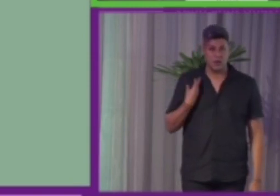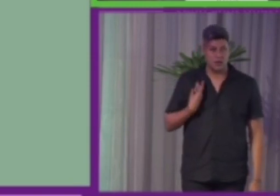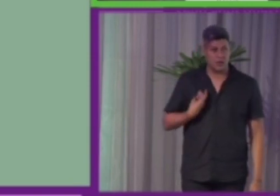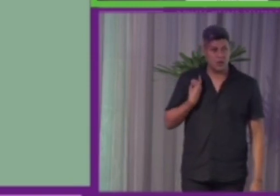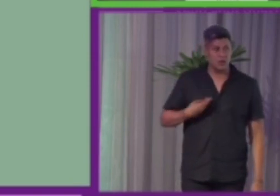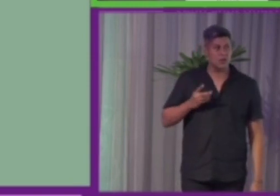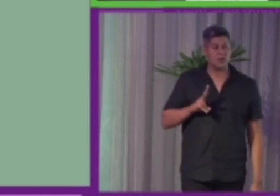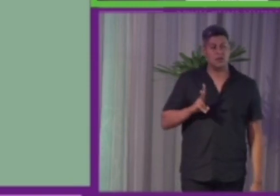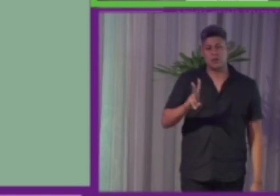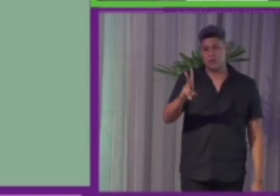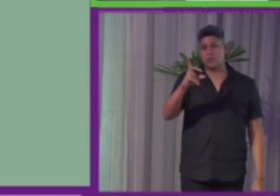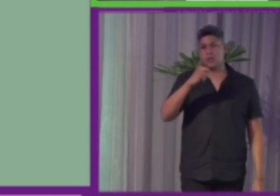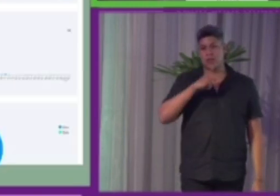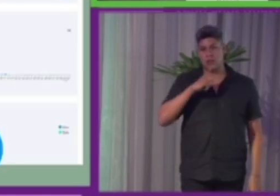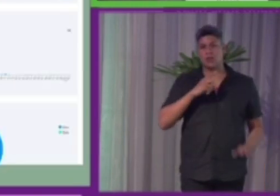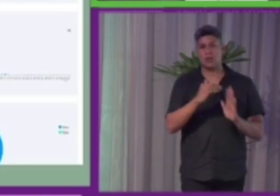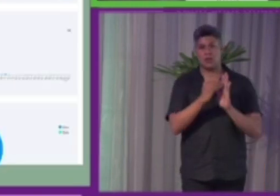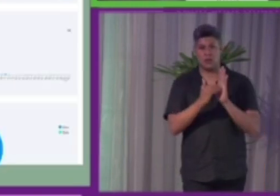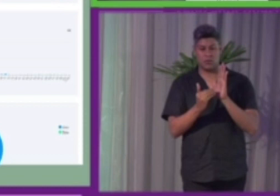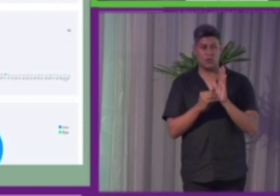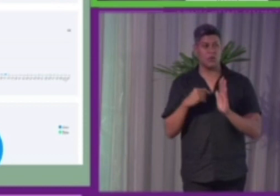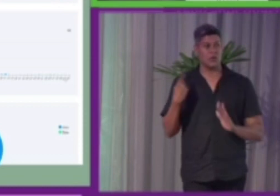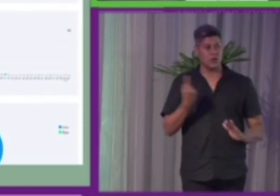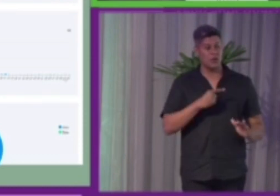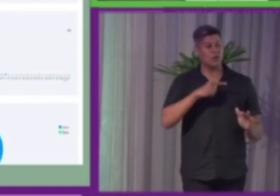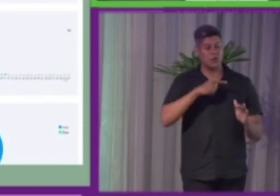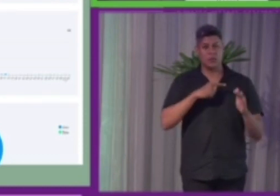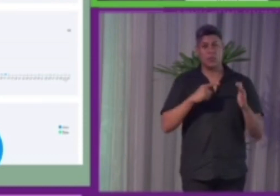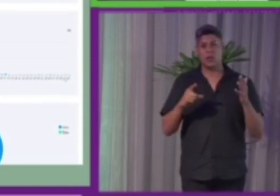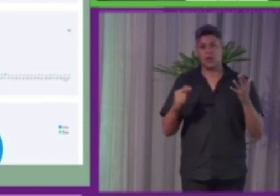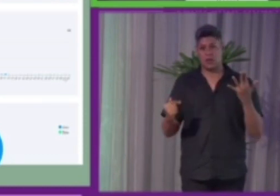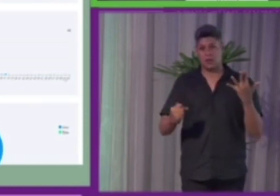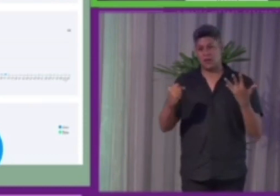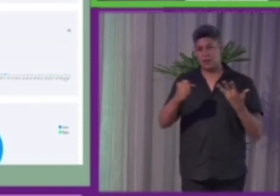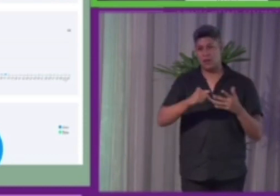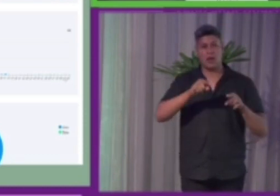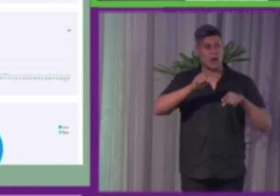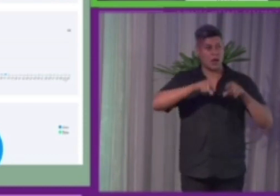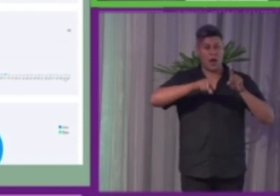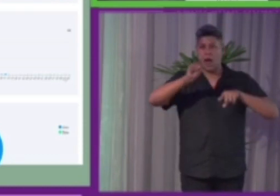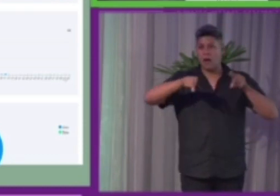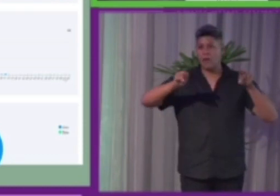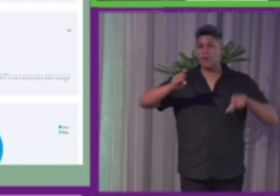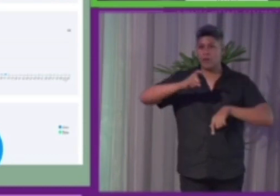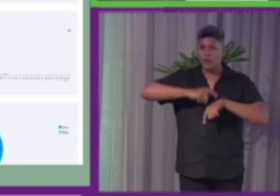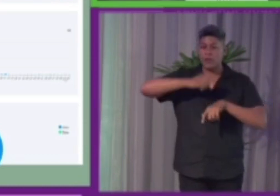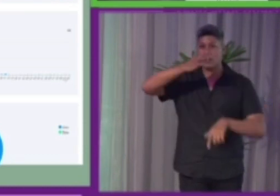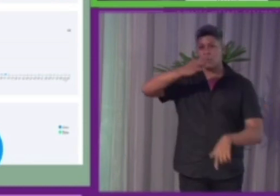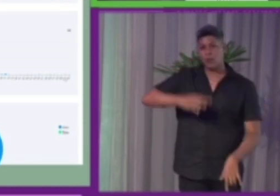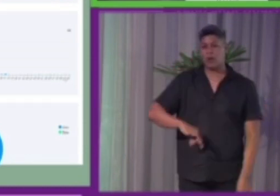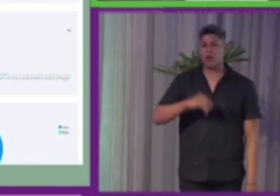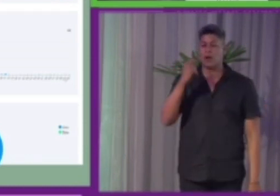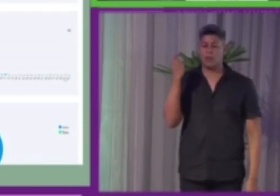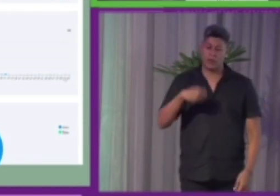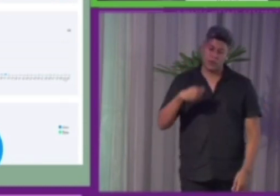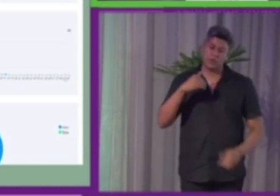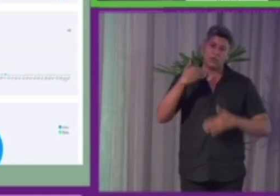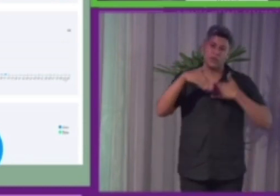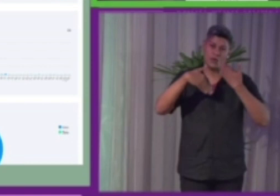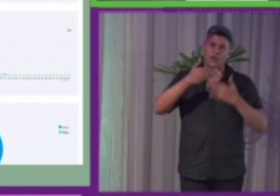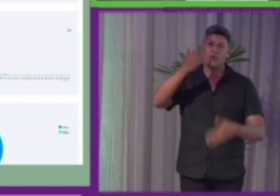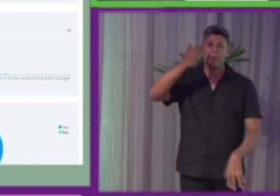tempo todo. Nós também temos uma série de geração de gráficos em tempo real, e isso nós precisamos desenvolver mais para